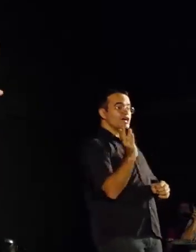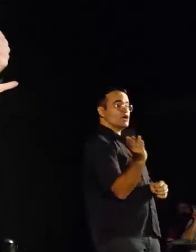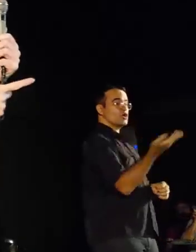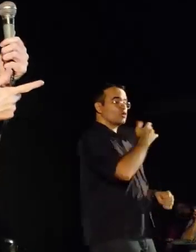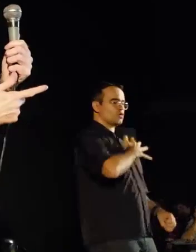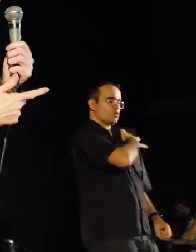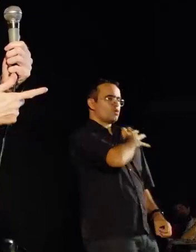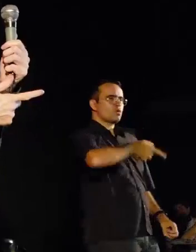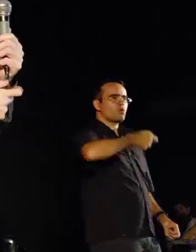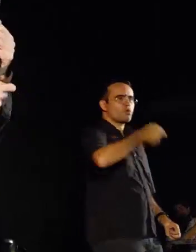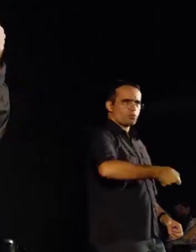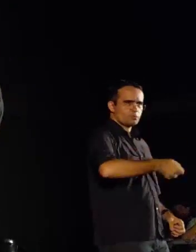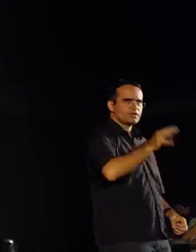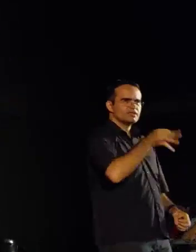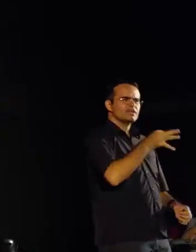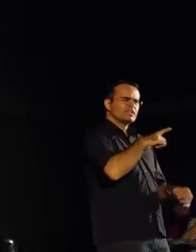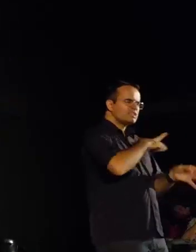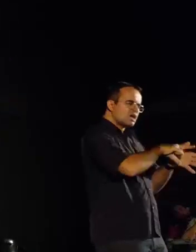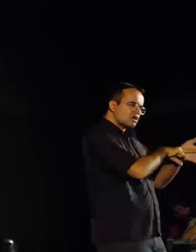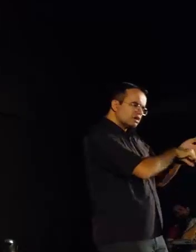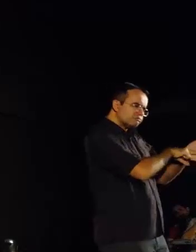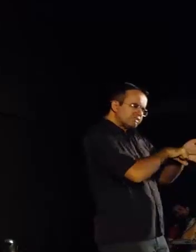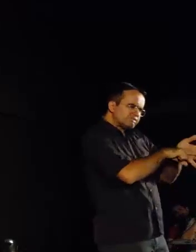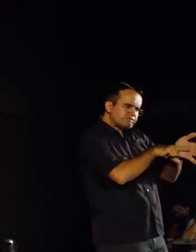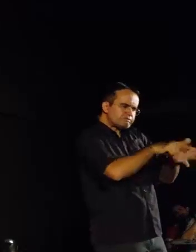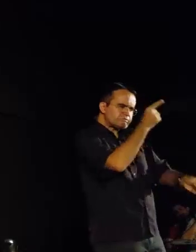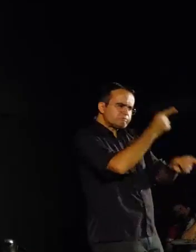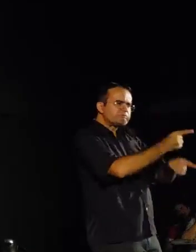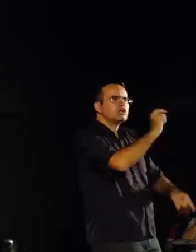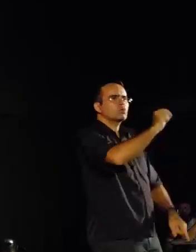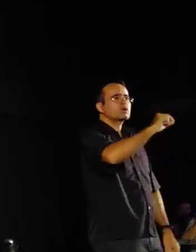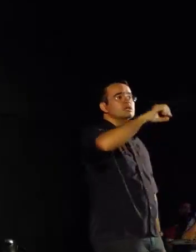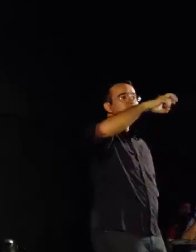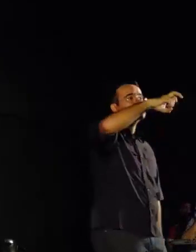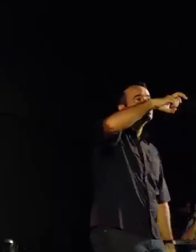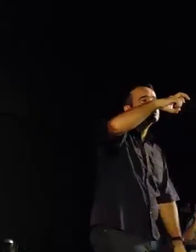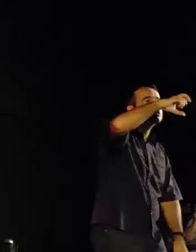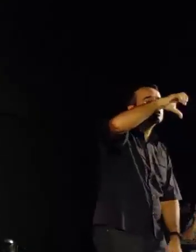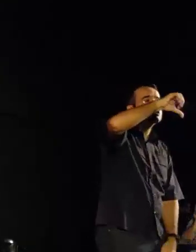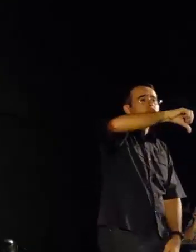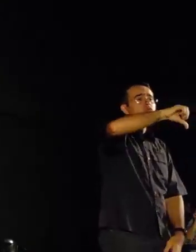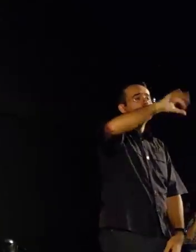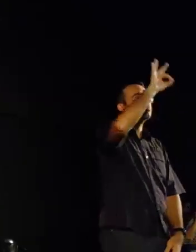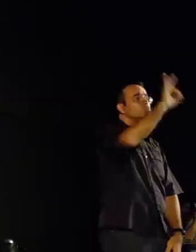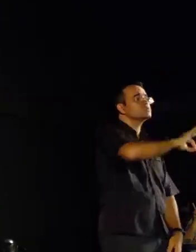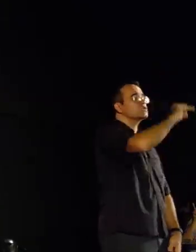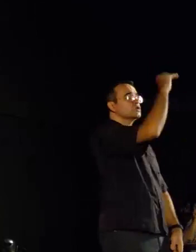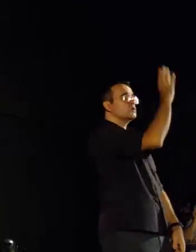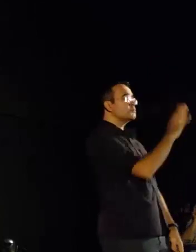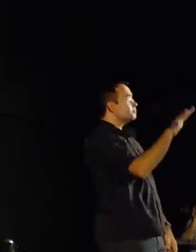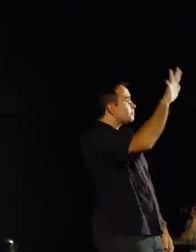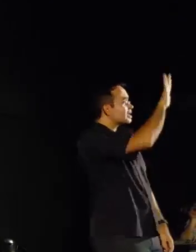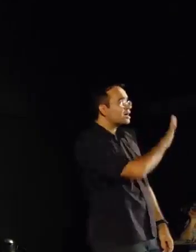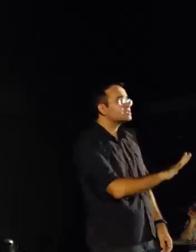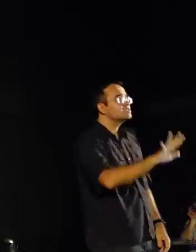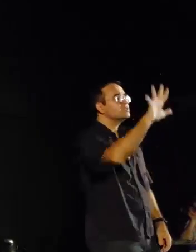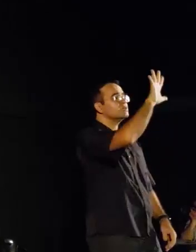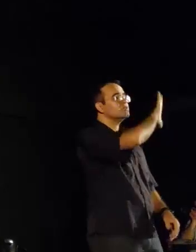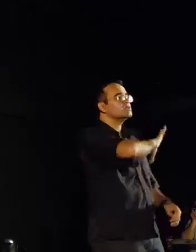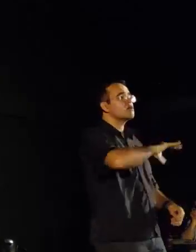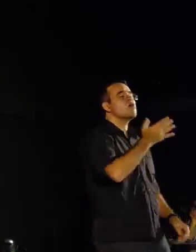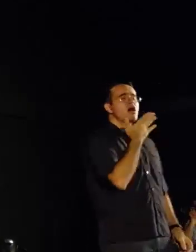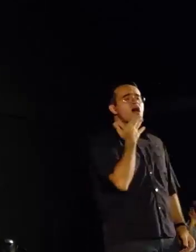outras coisas, o fato de que 59% da população brasileira era a favor